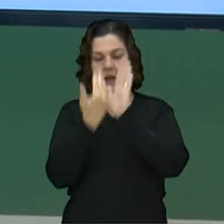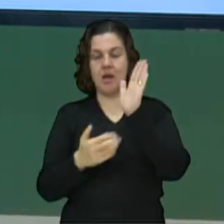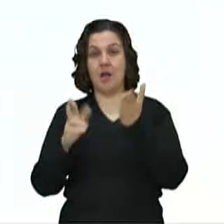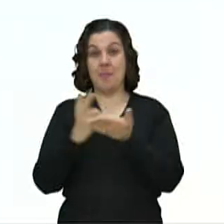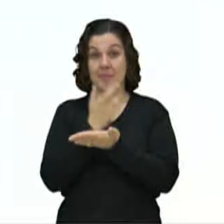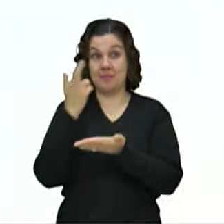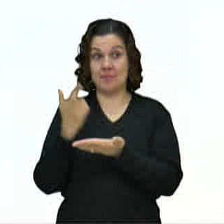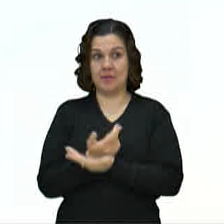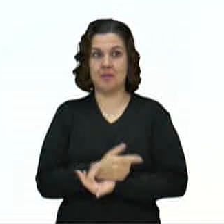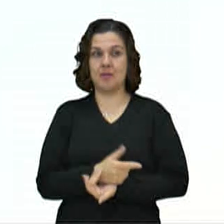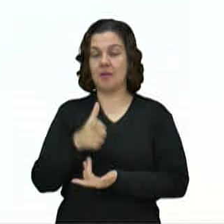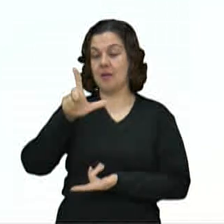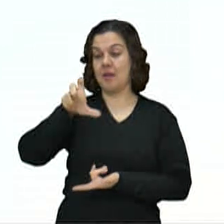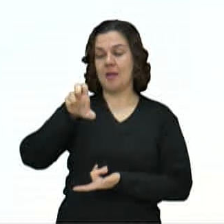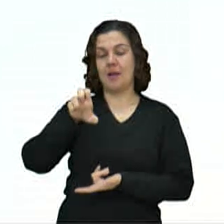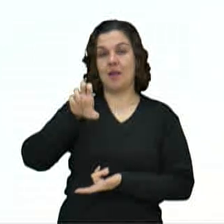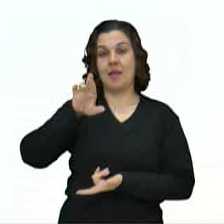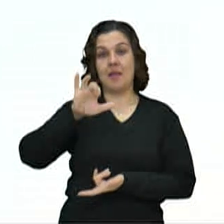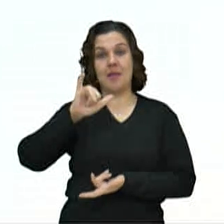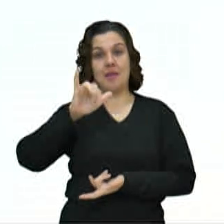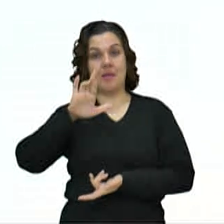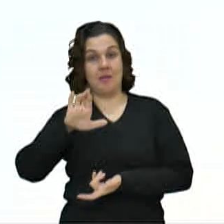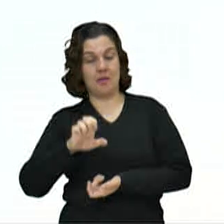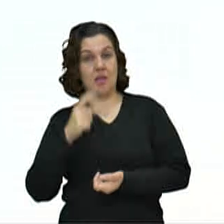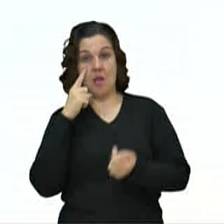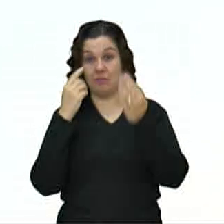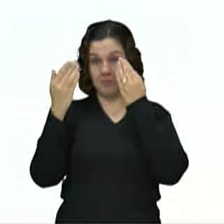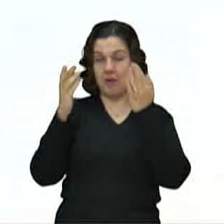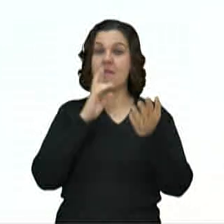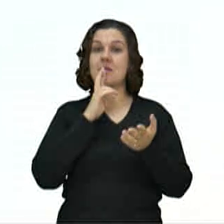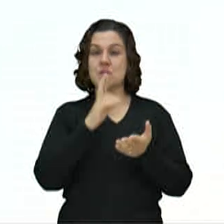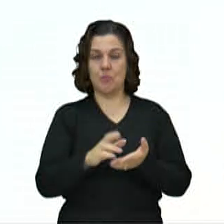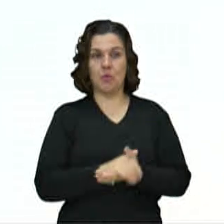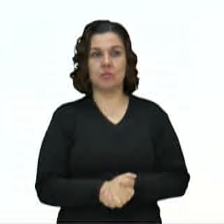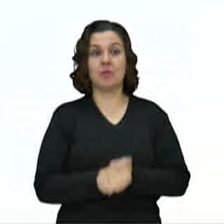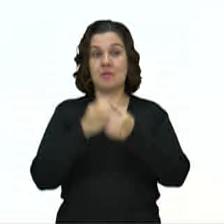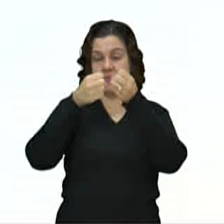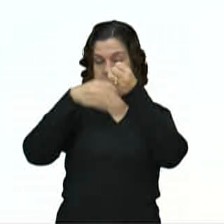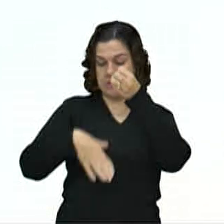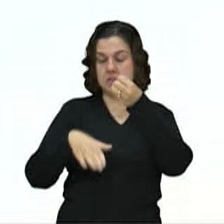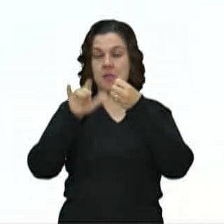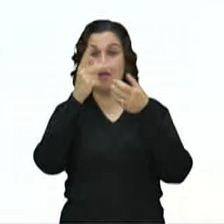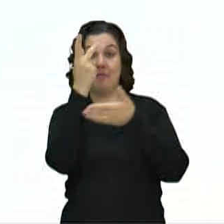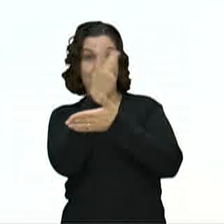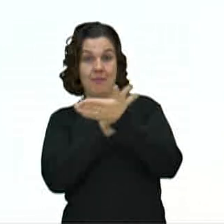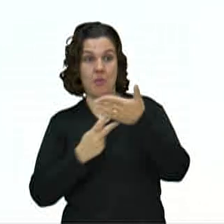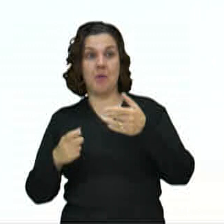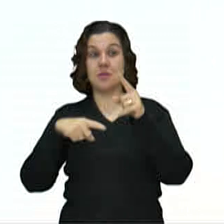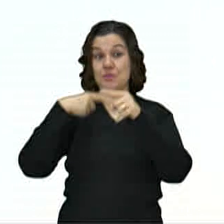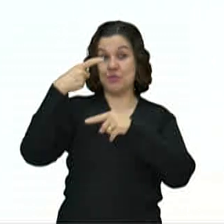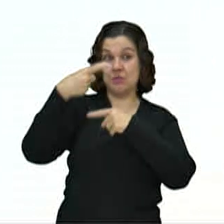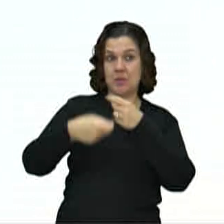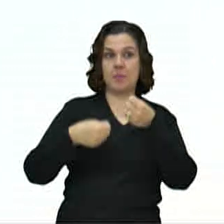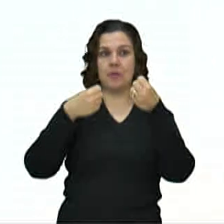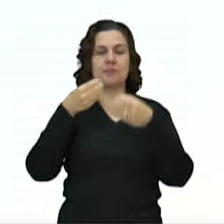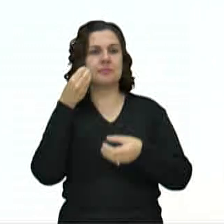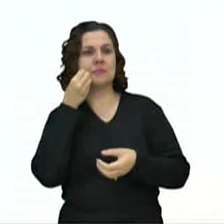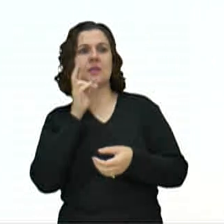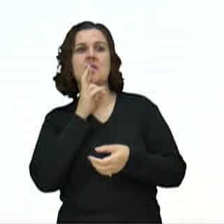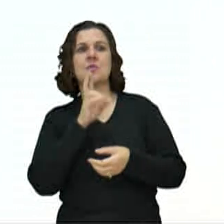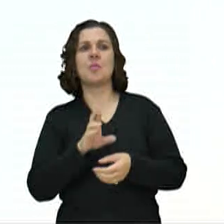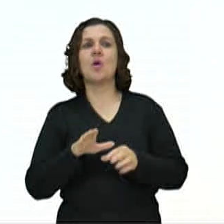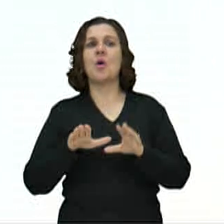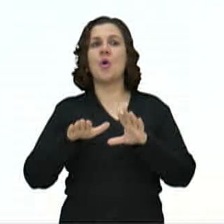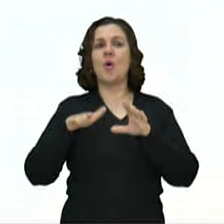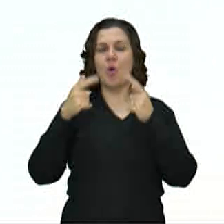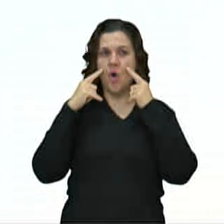revista francesa, Le Rire. Analisa aí e responde. Descreva a imagem primeiro, depois tente responder a